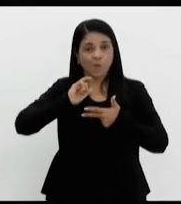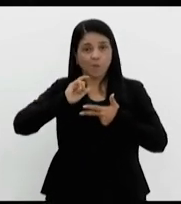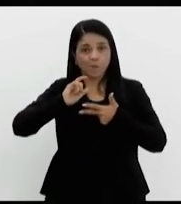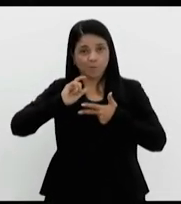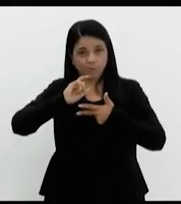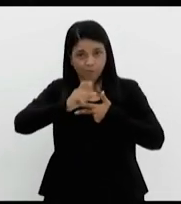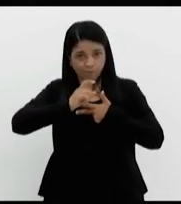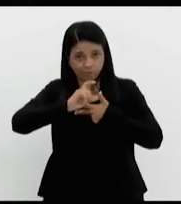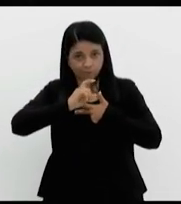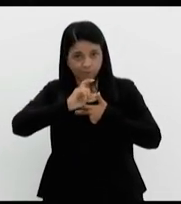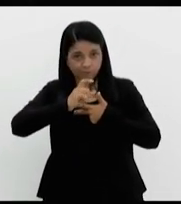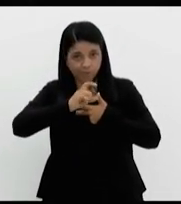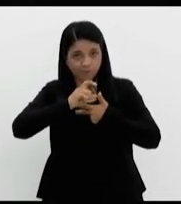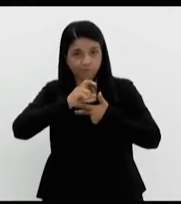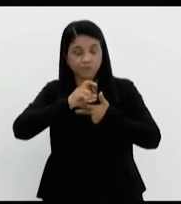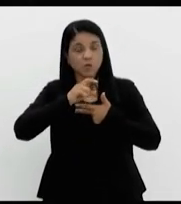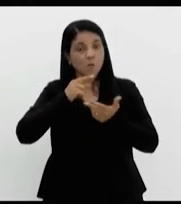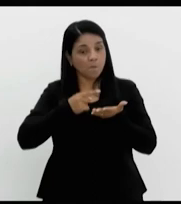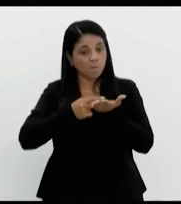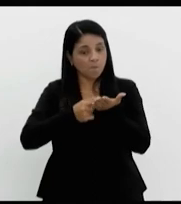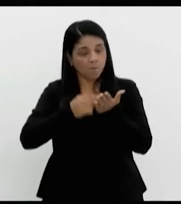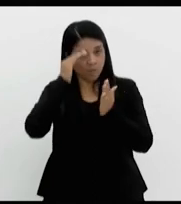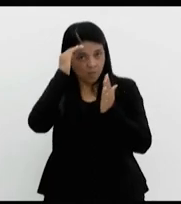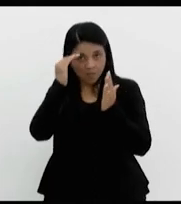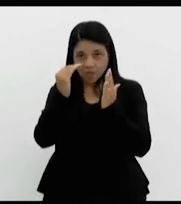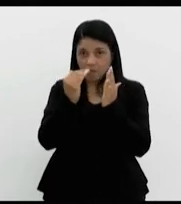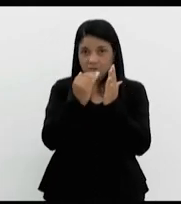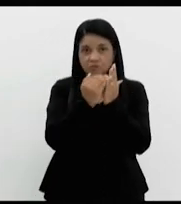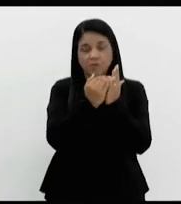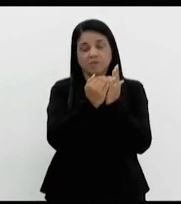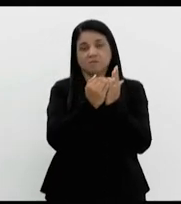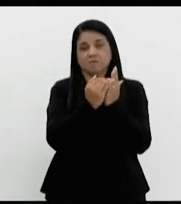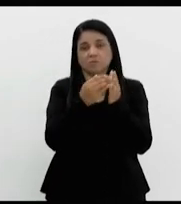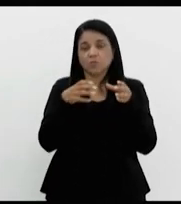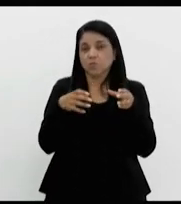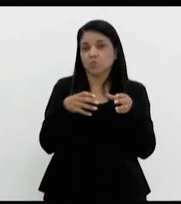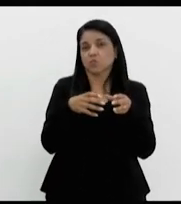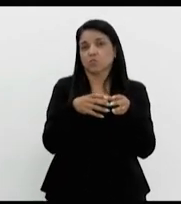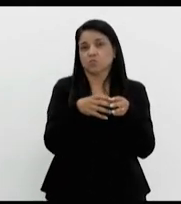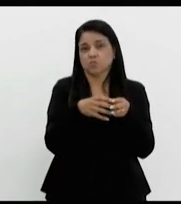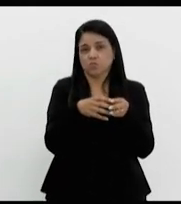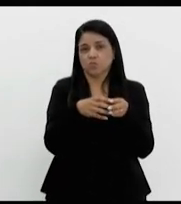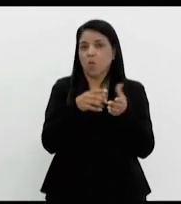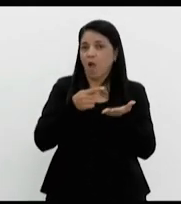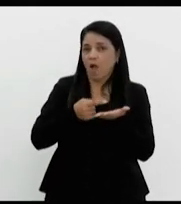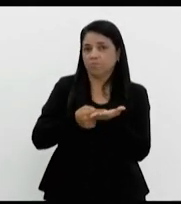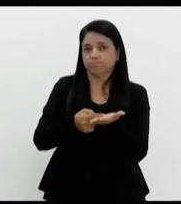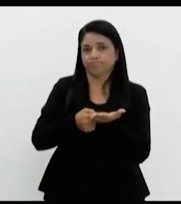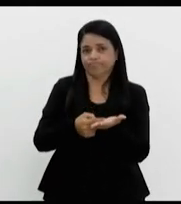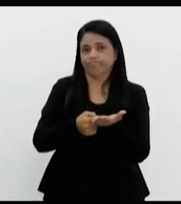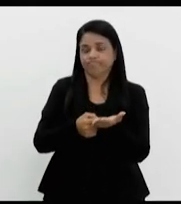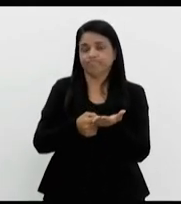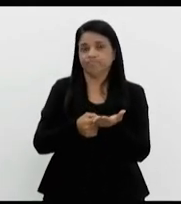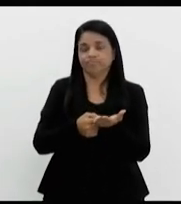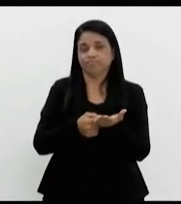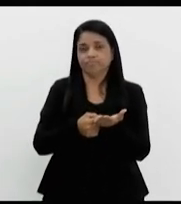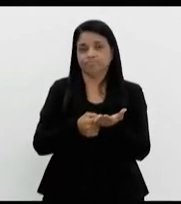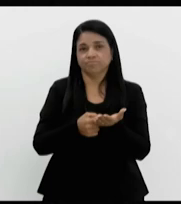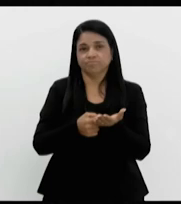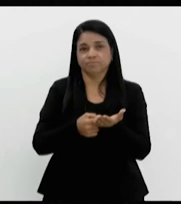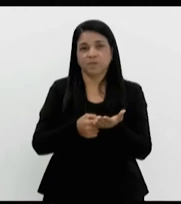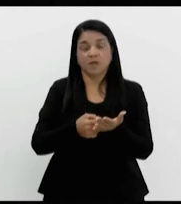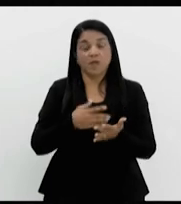Executivo honre com o compromisso que assumiu com a categoria. E, por isso, precisamos que a palavra dada